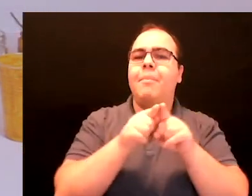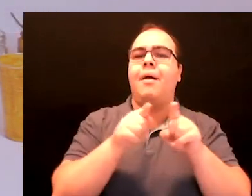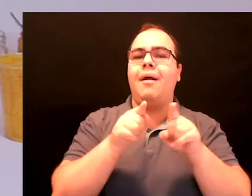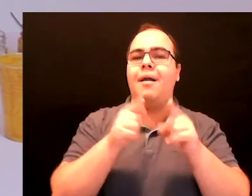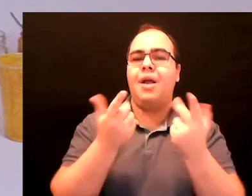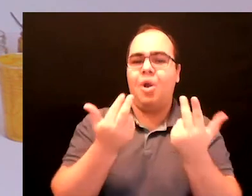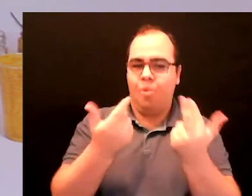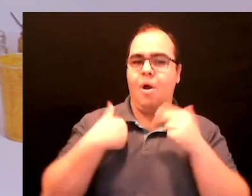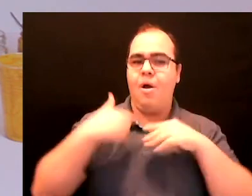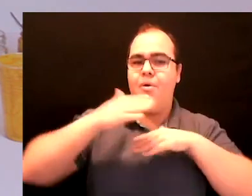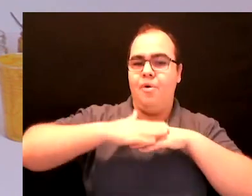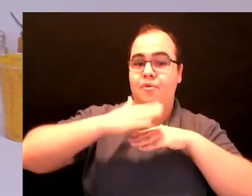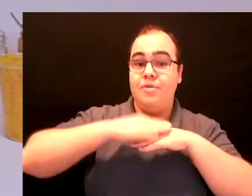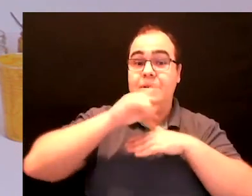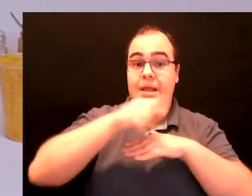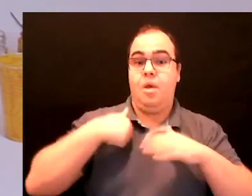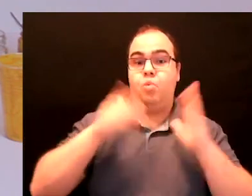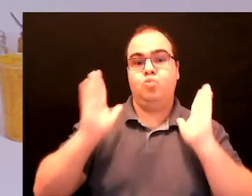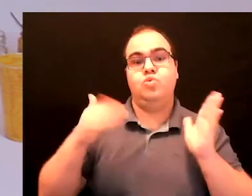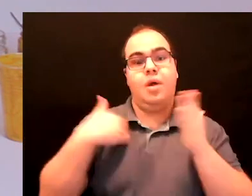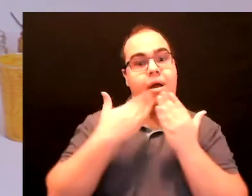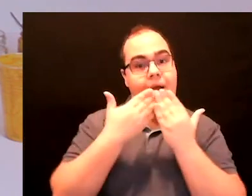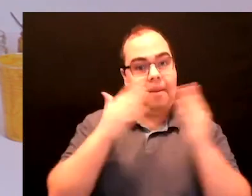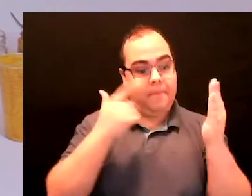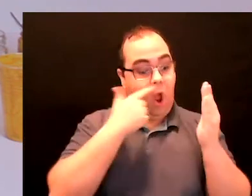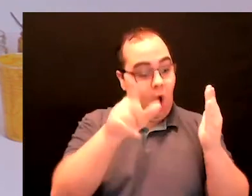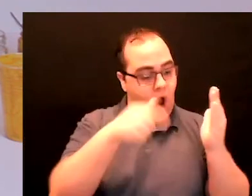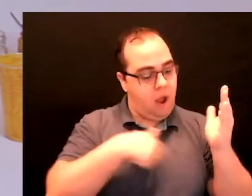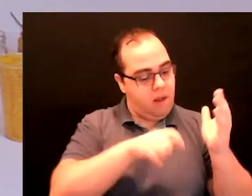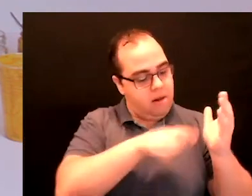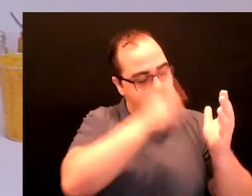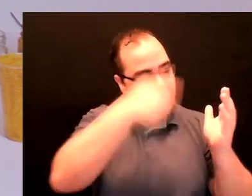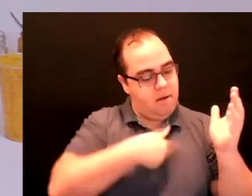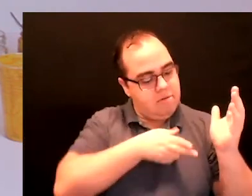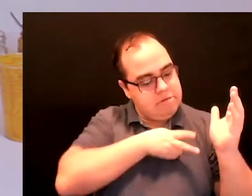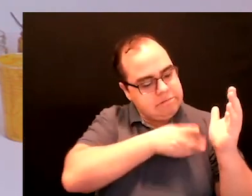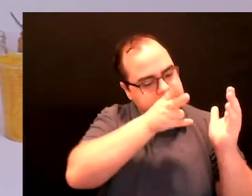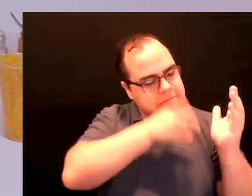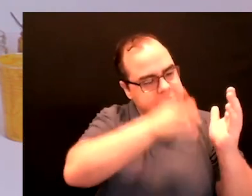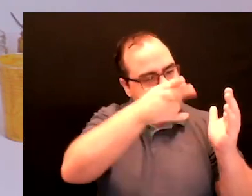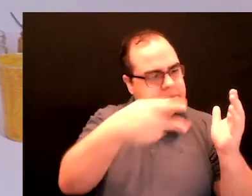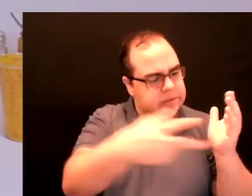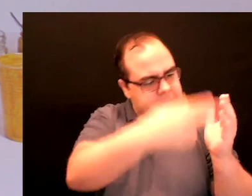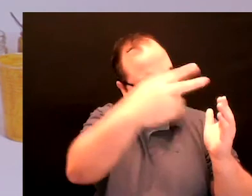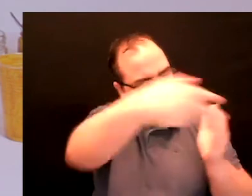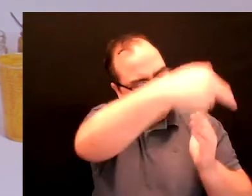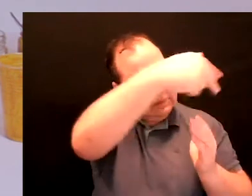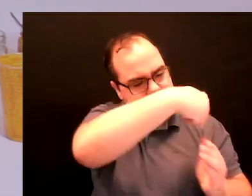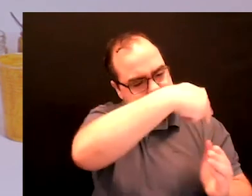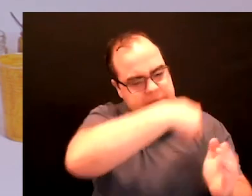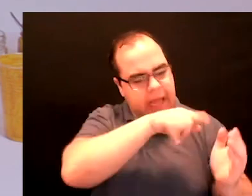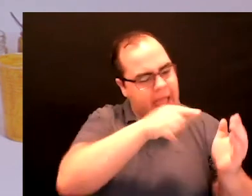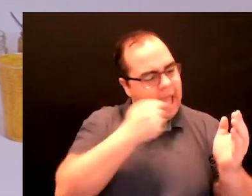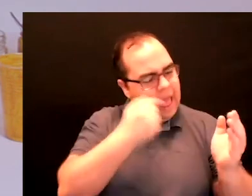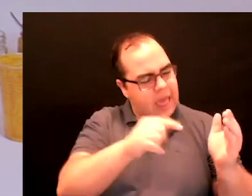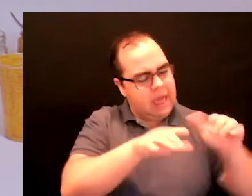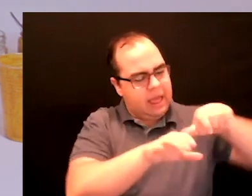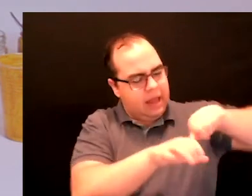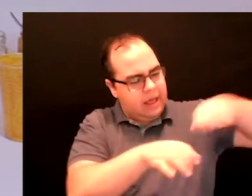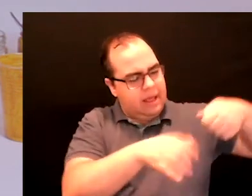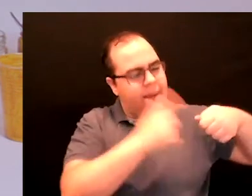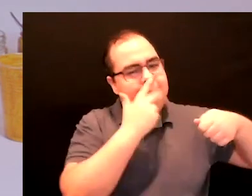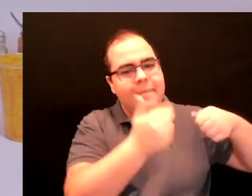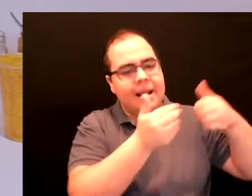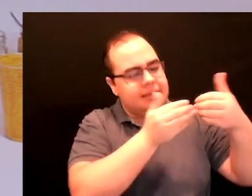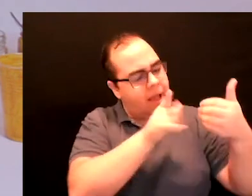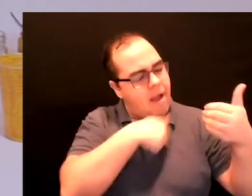Esse aqui também é um que eu fiz com glitter. Esse aqui eu já abri ele, ou seja, eu fui cortando aqui as bordas, né,